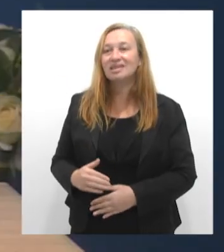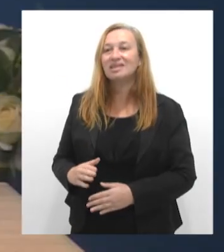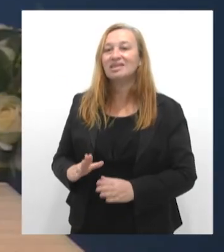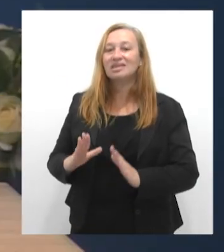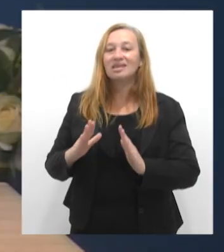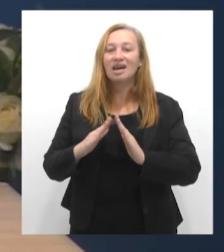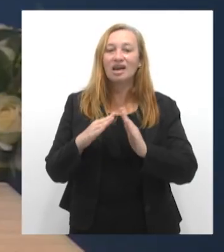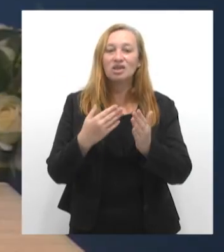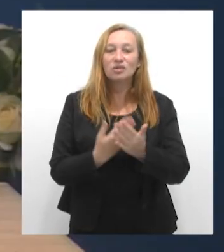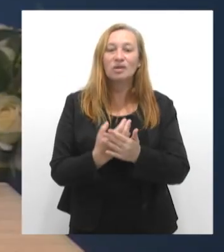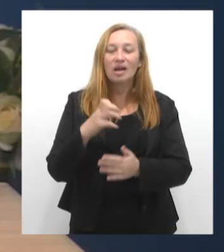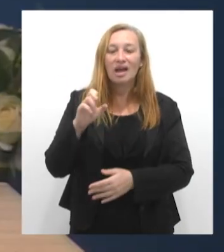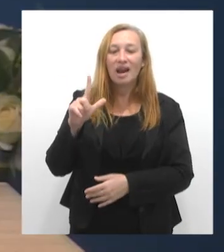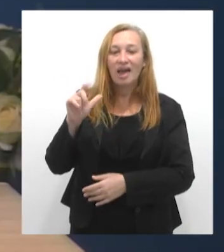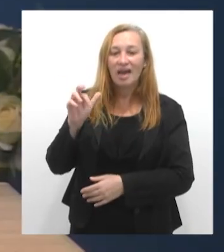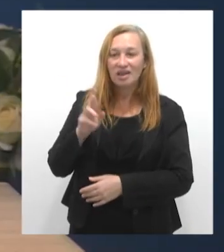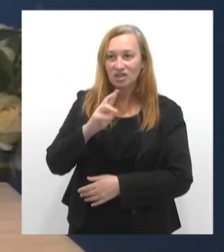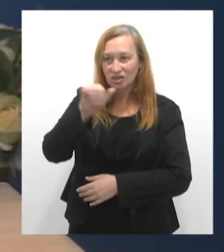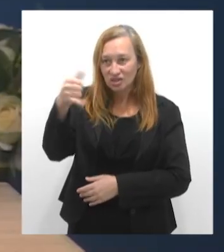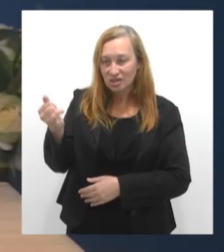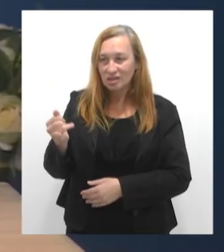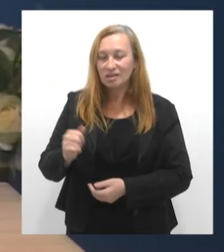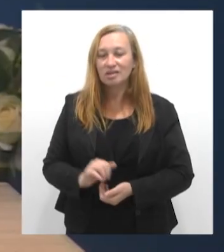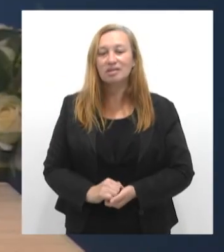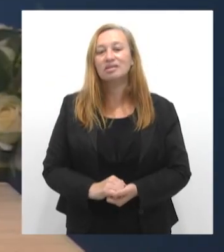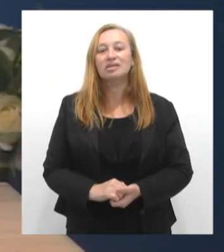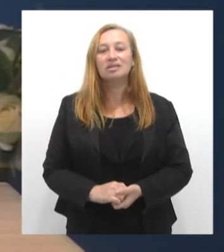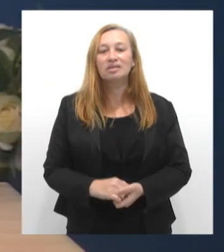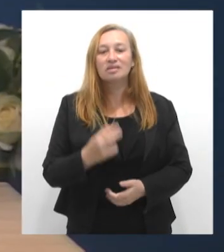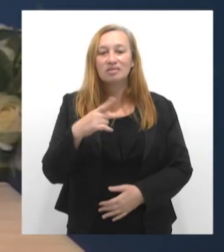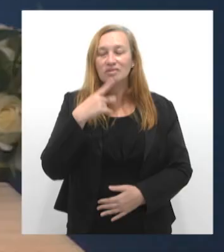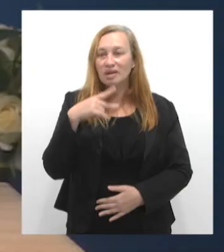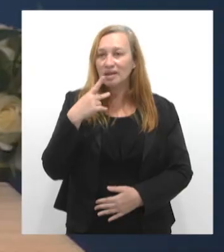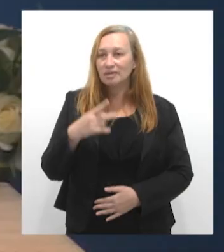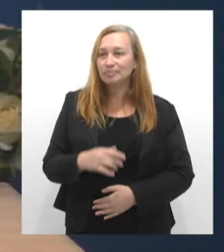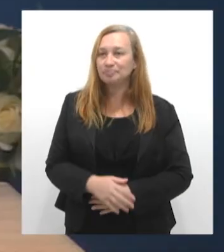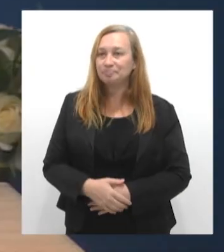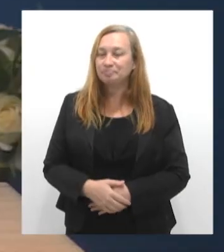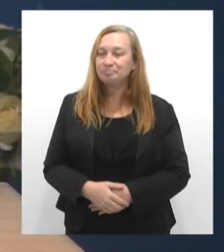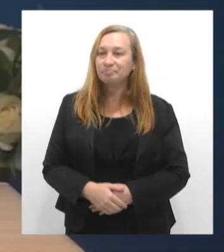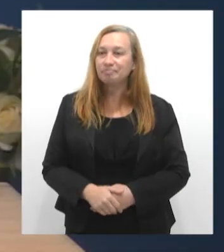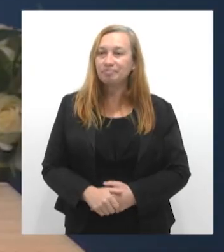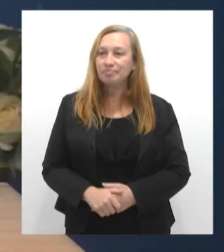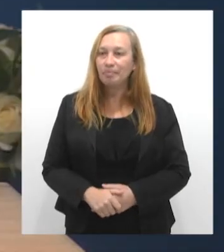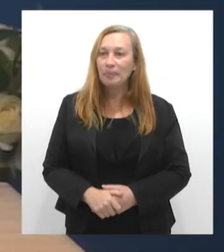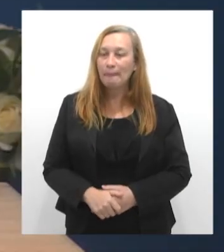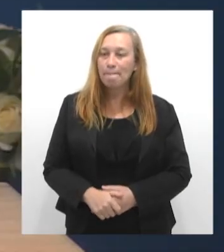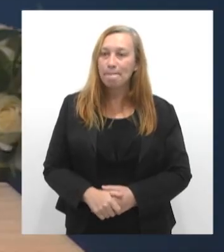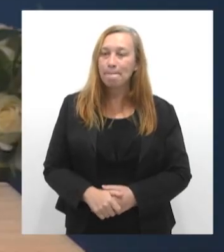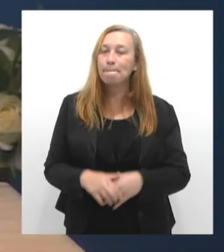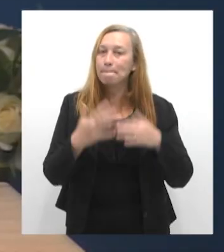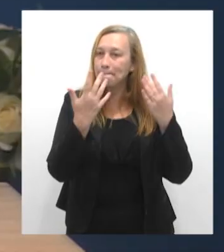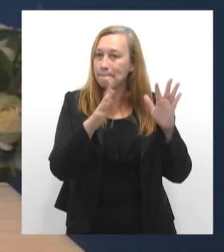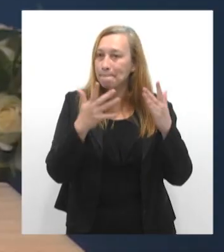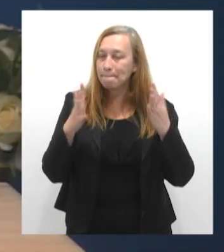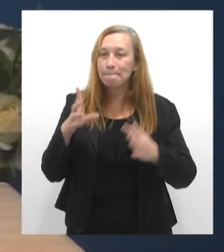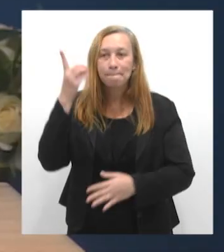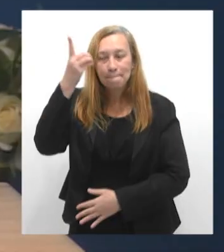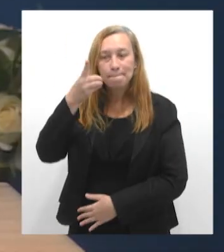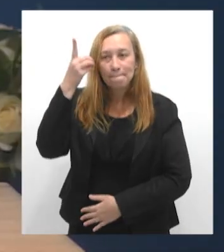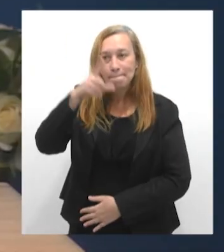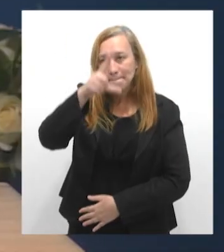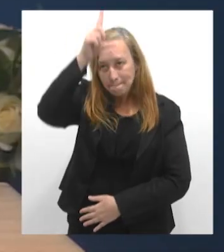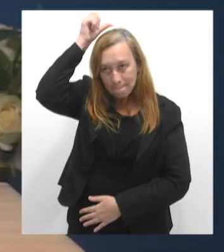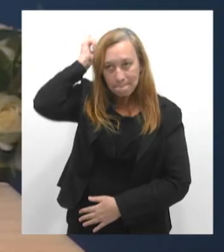Legislativo, dizer que parabenizar o deputado Luiz